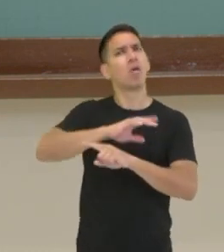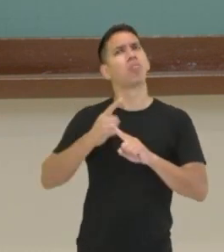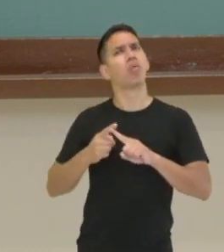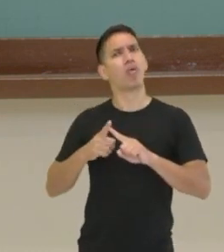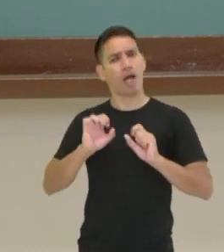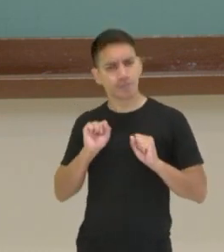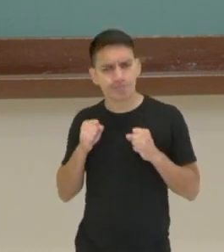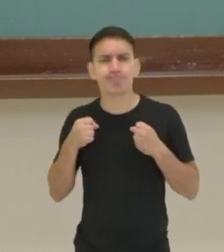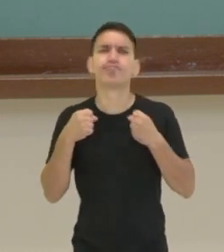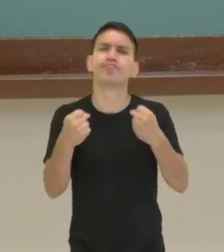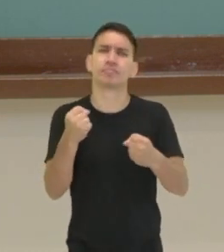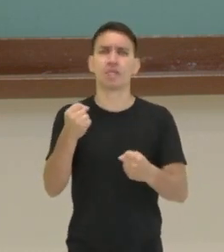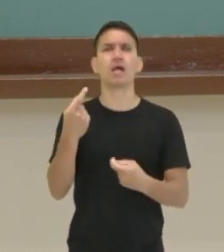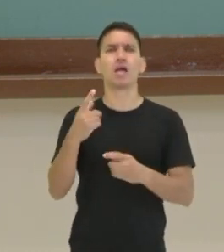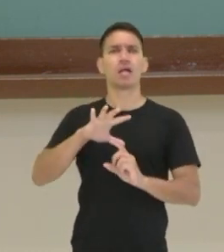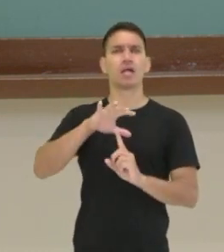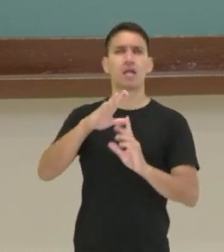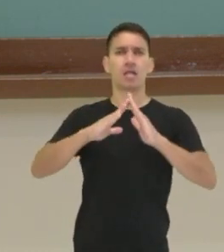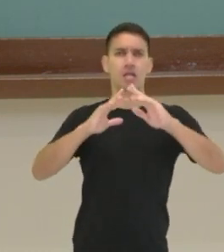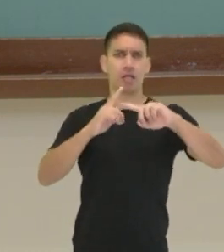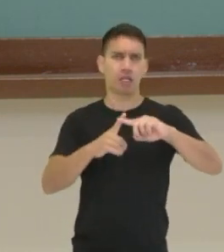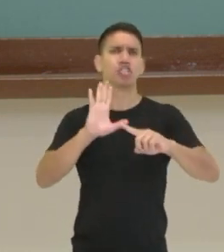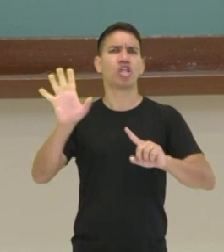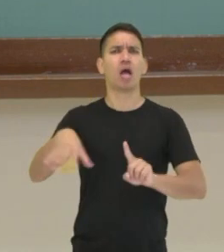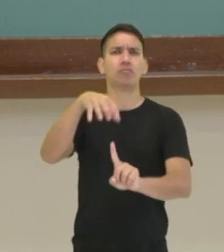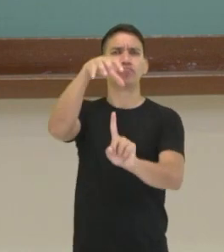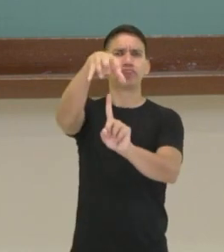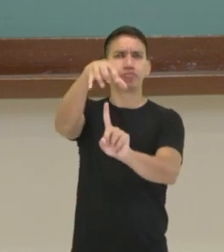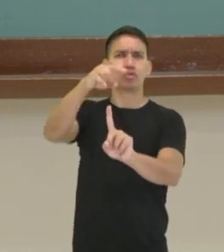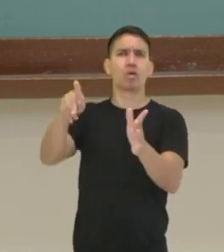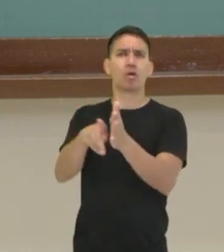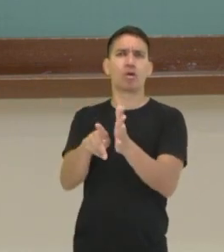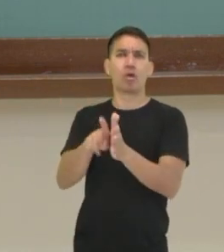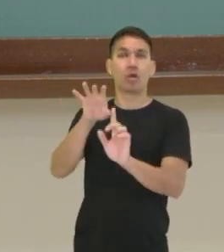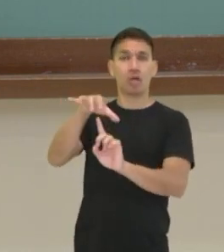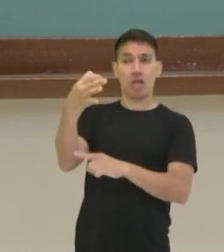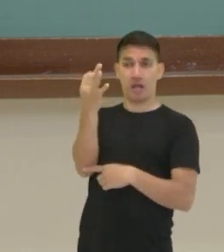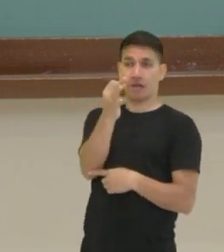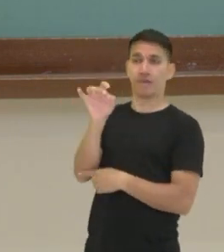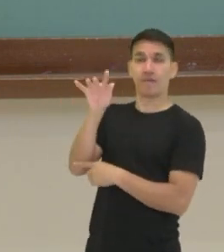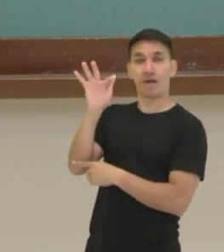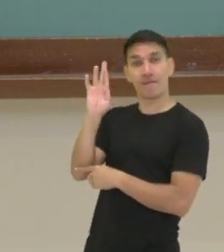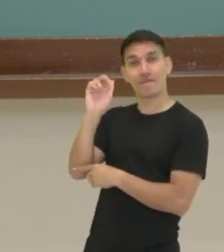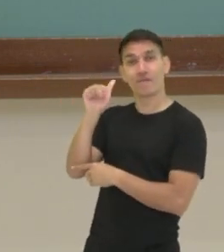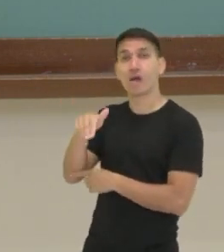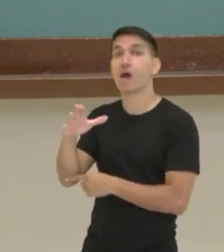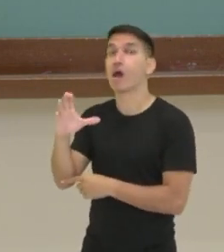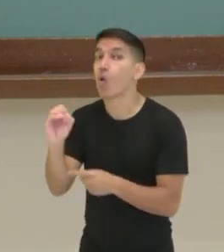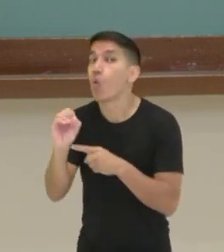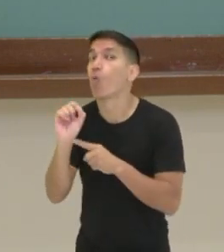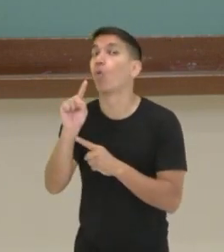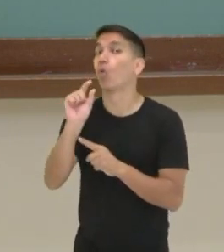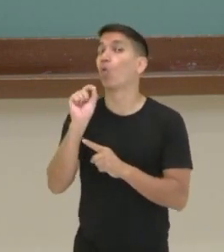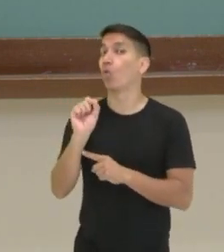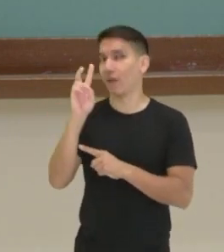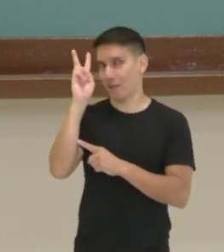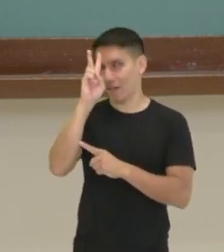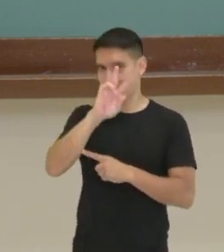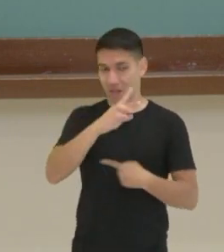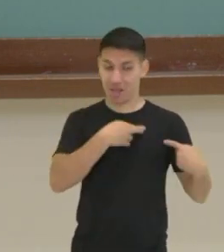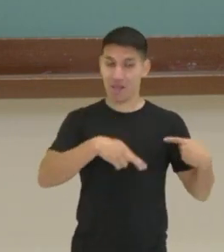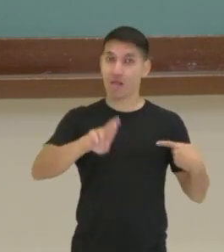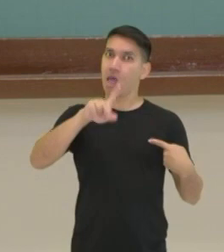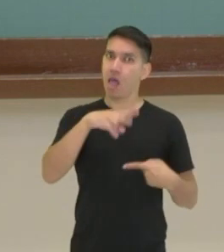igreja. Ele já tinha sido coroado como rei dos francos, lembrando que nessa época a religião ela estava sendo